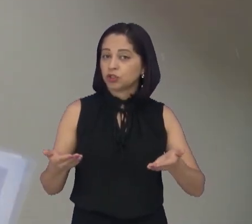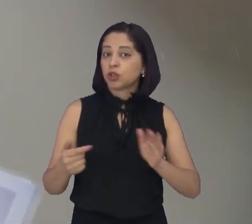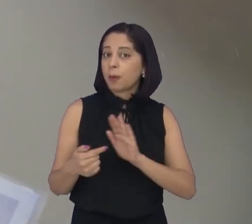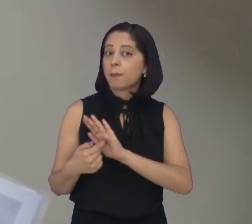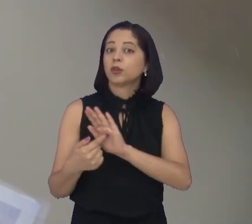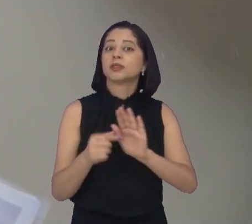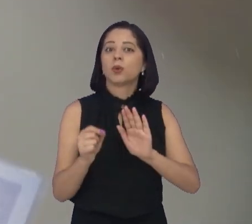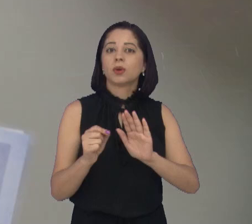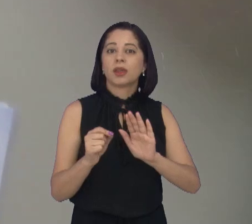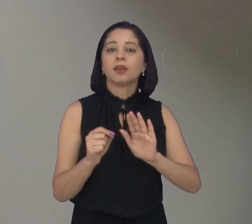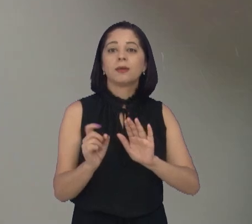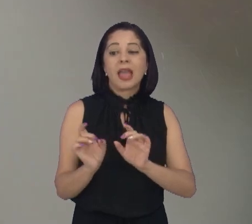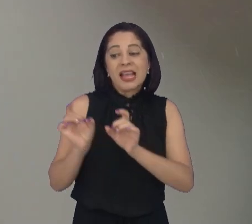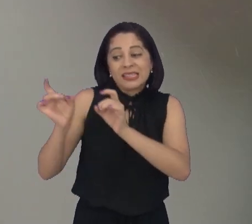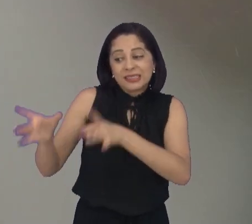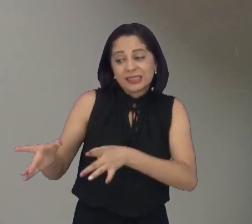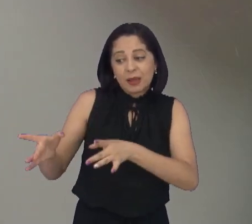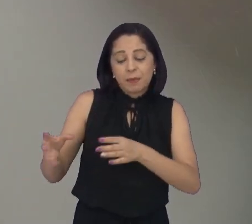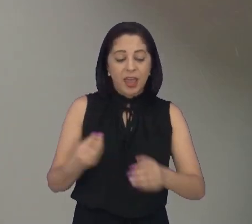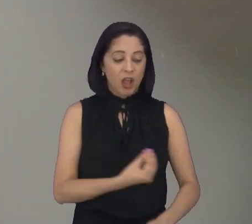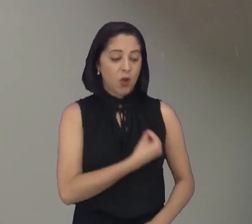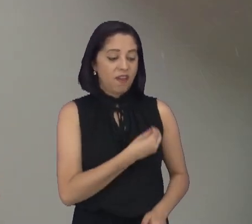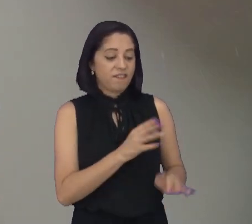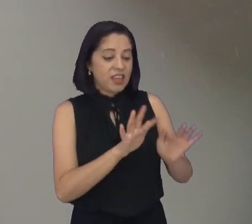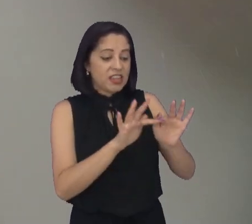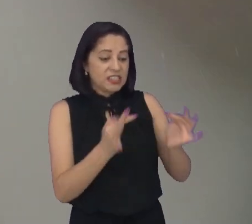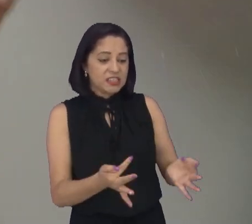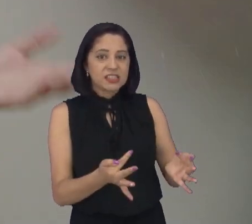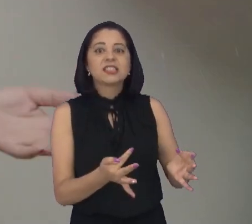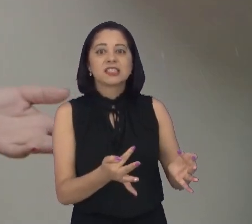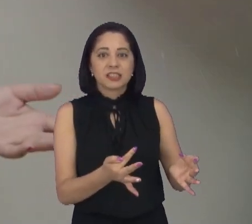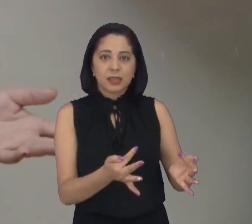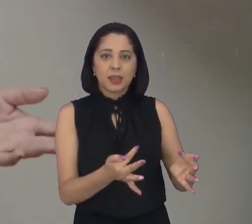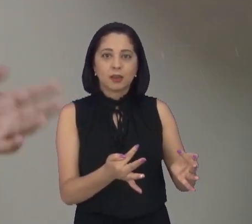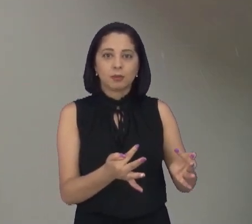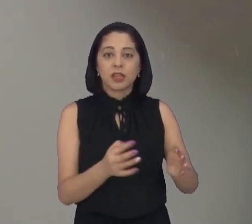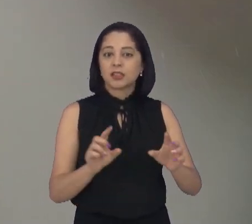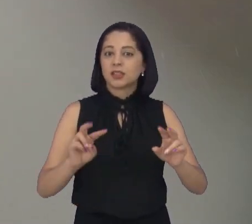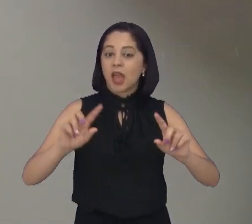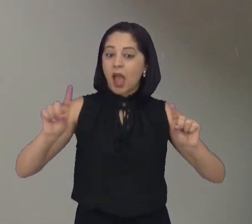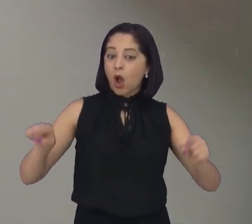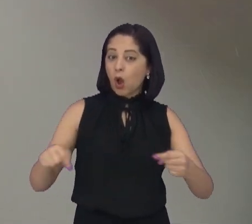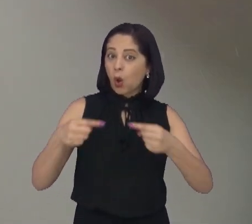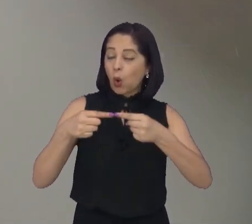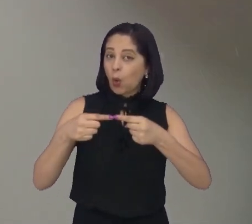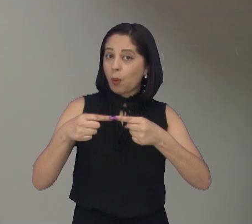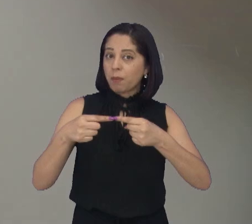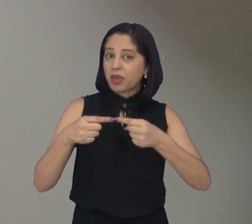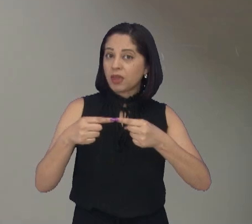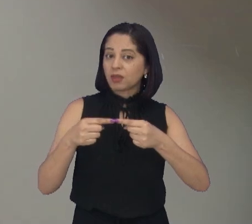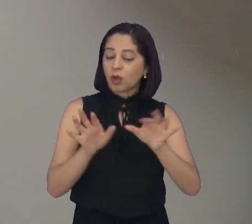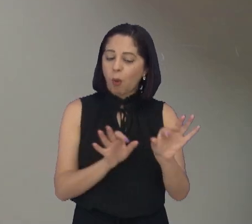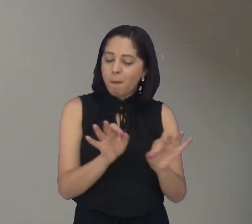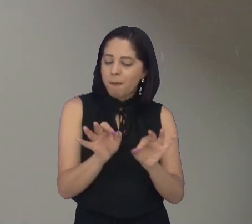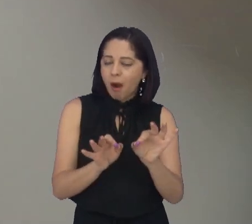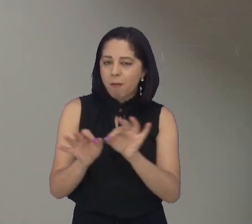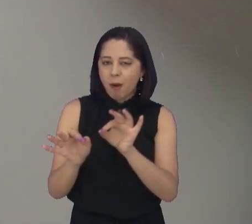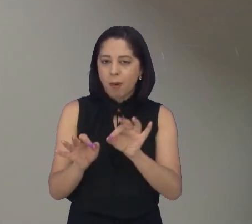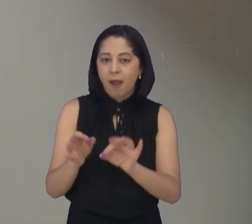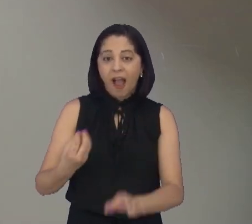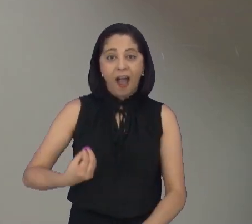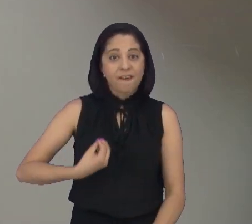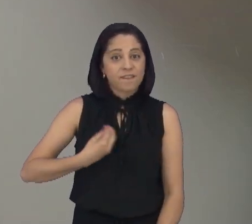e o minimalismo estão intimamente ligados à organização. Eles também simplificam a